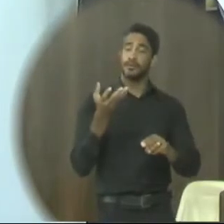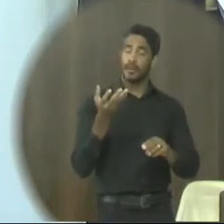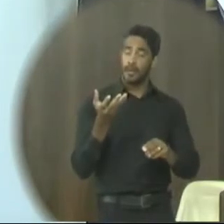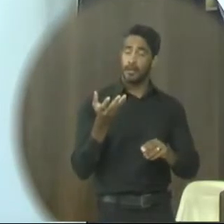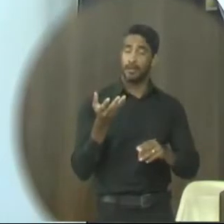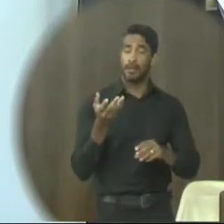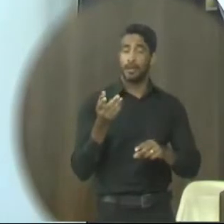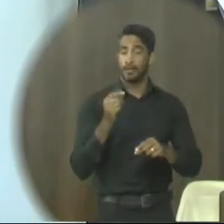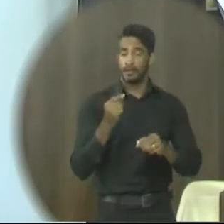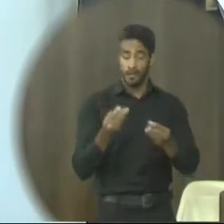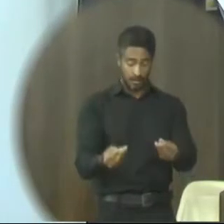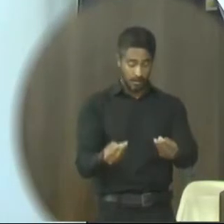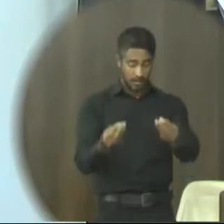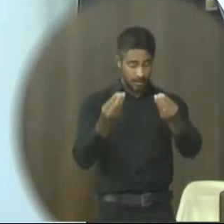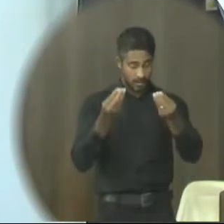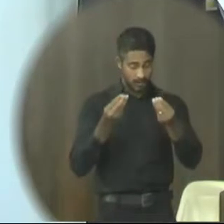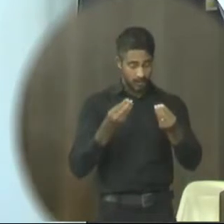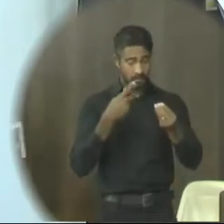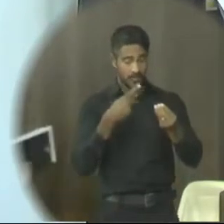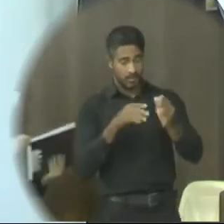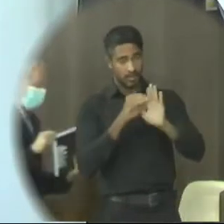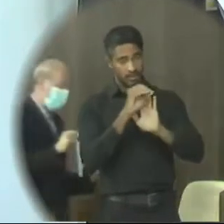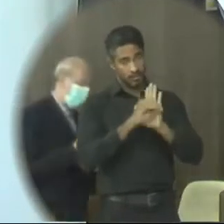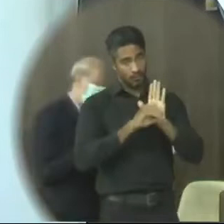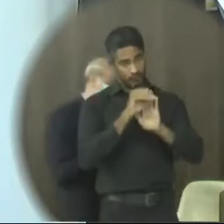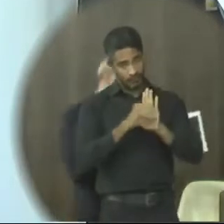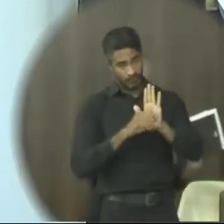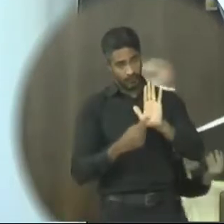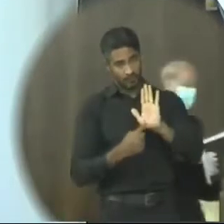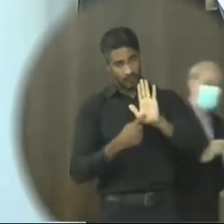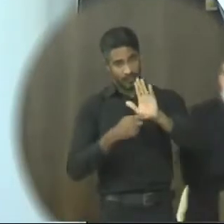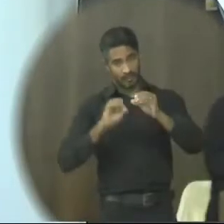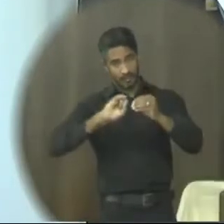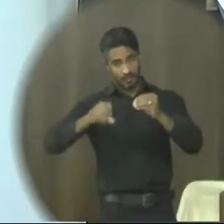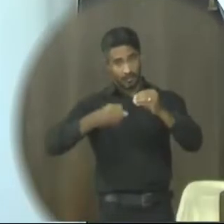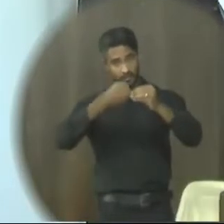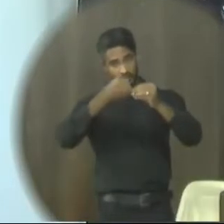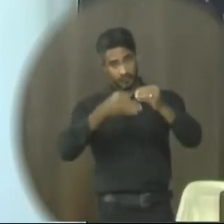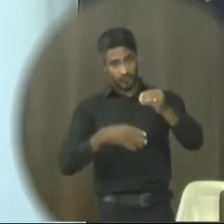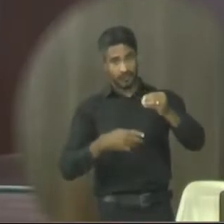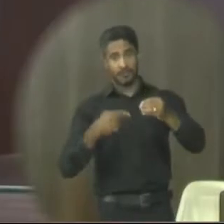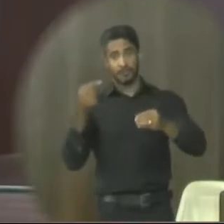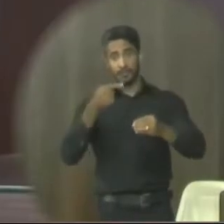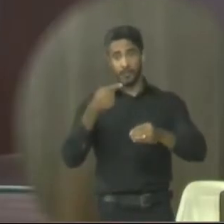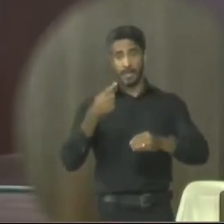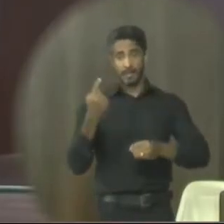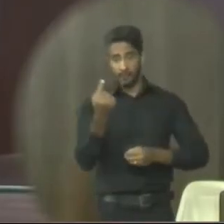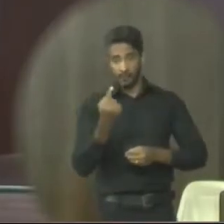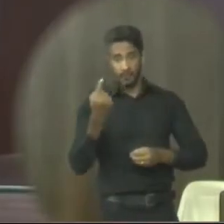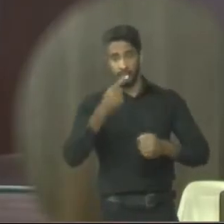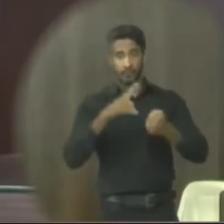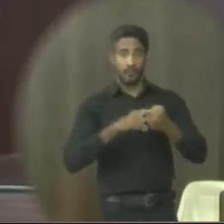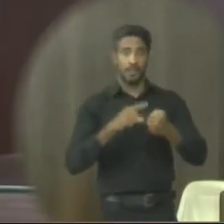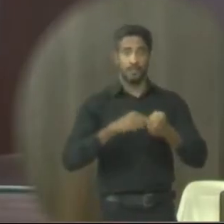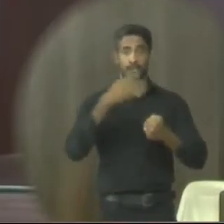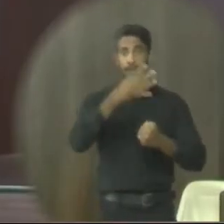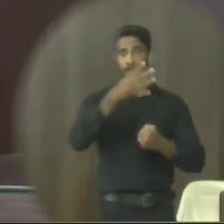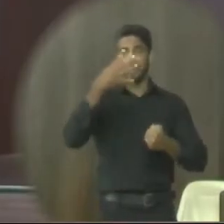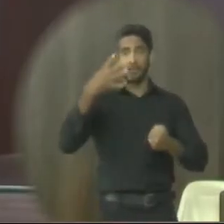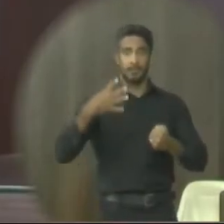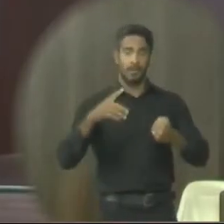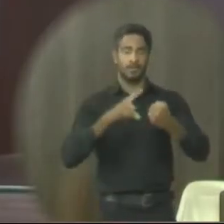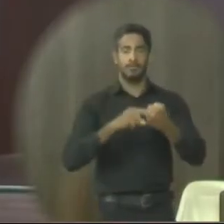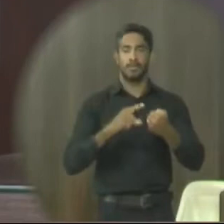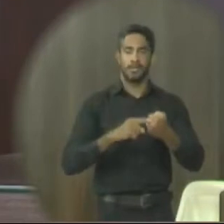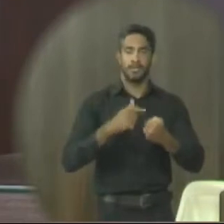Excelência o recebimento do processamento dessa justificativa nos termos do parágrafo único do artigo 44, do parágrafo único do